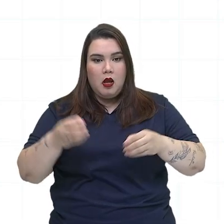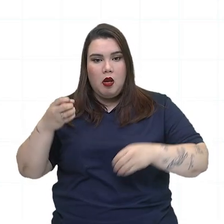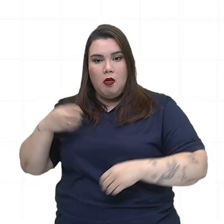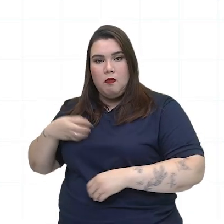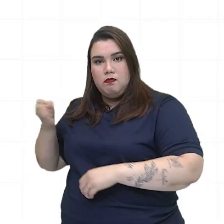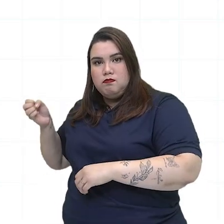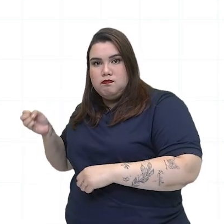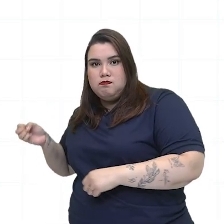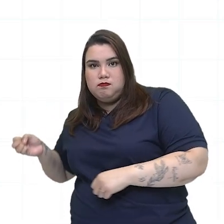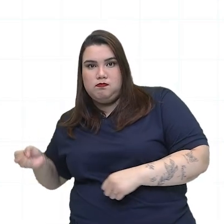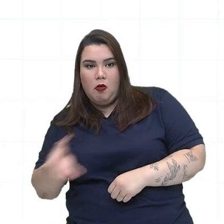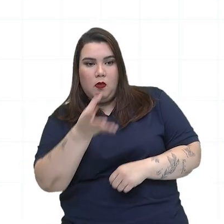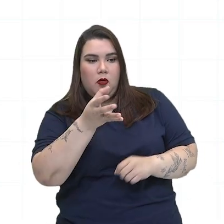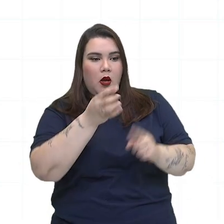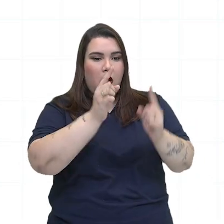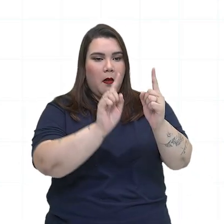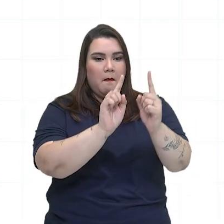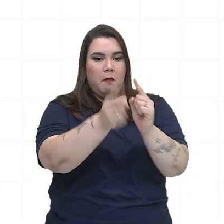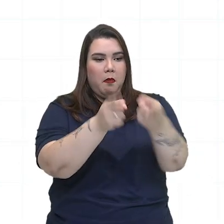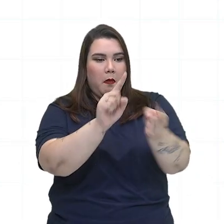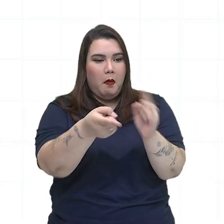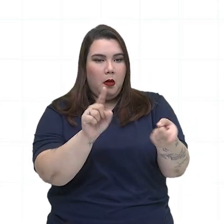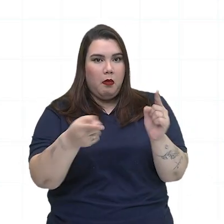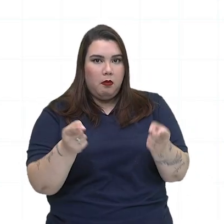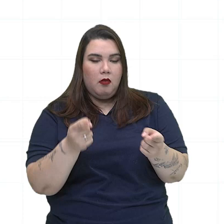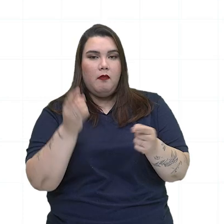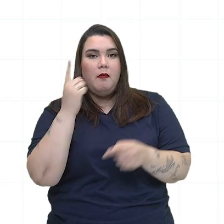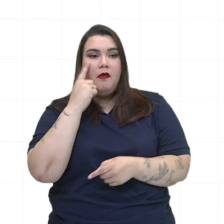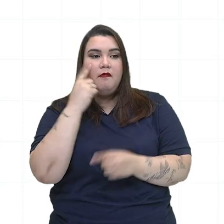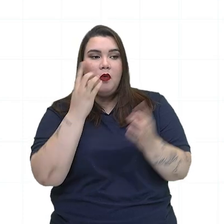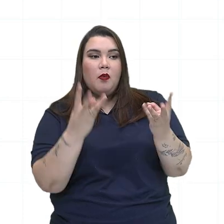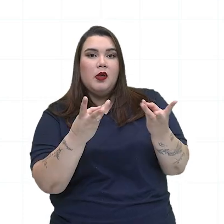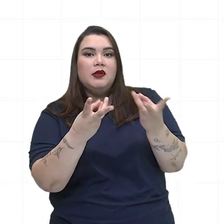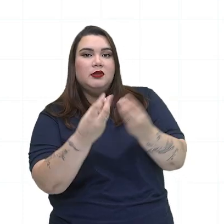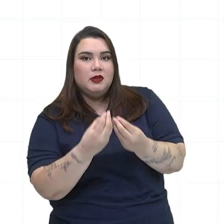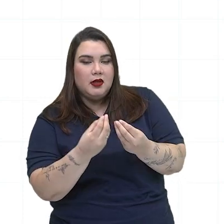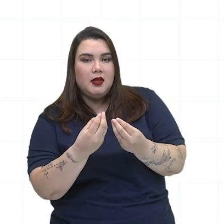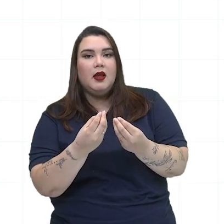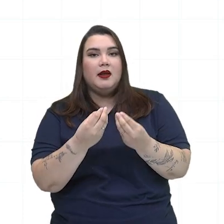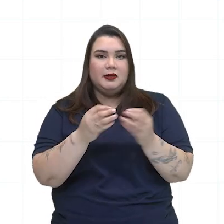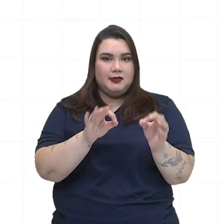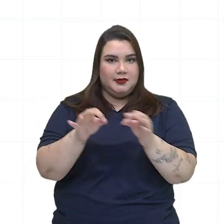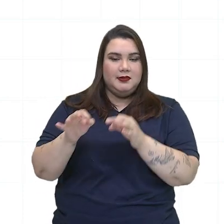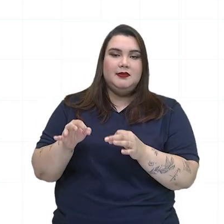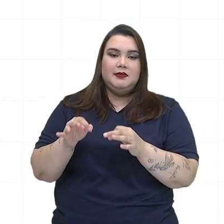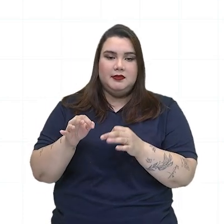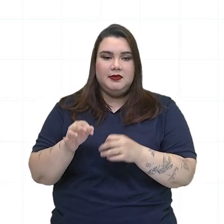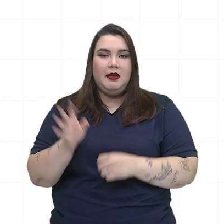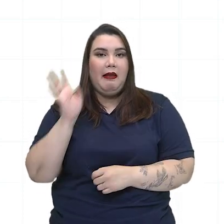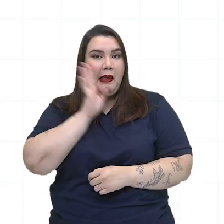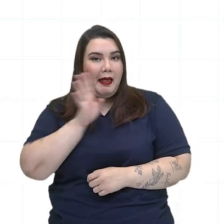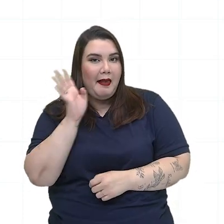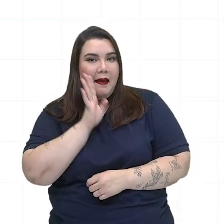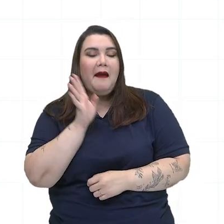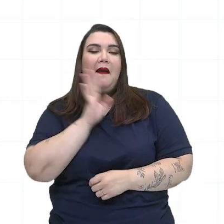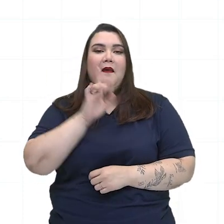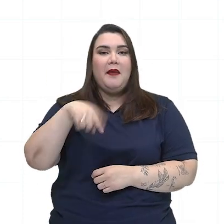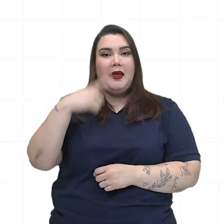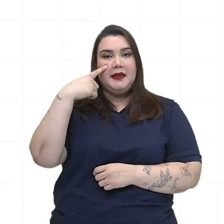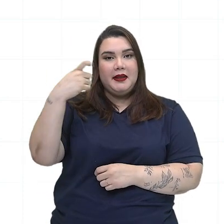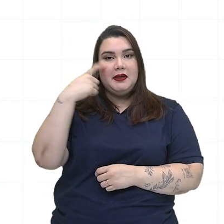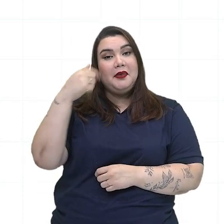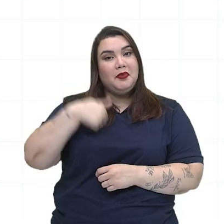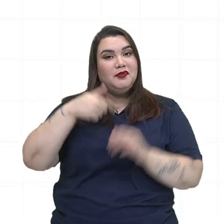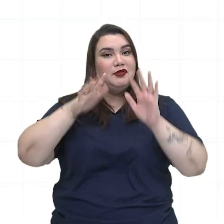tive a oportunidade de jogar numa pista dessa, oficial, né? E é bem legal, é bem interessante, porque nós vamos trabalhar o quê?